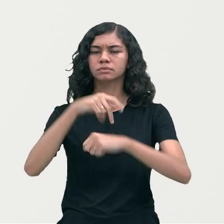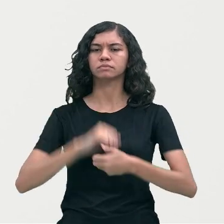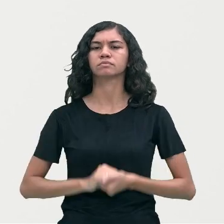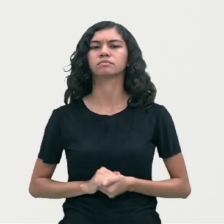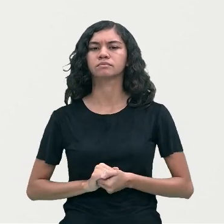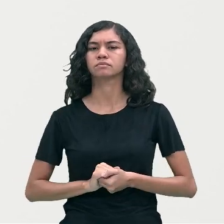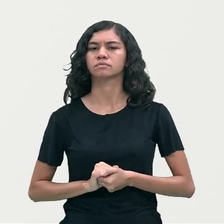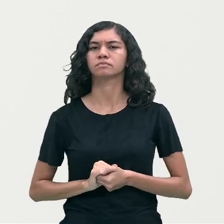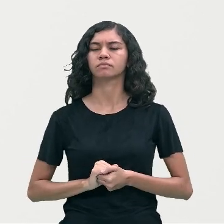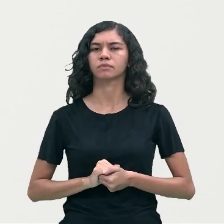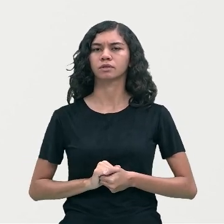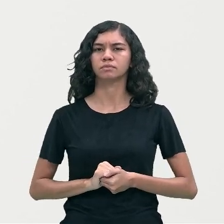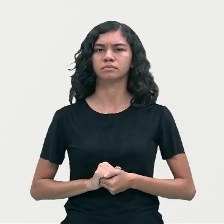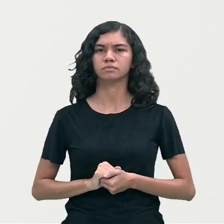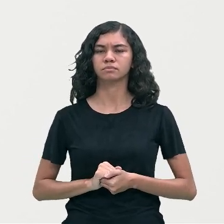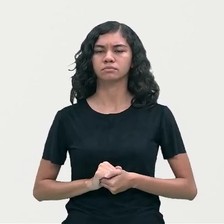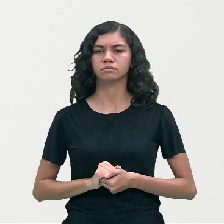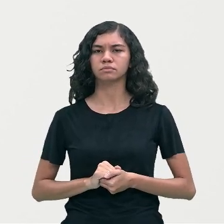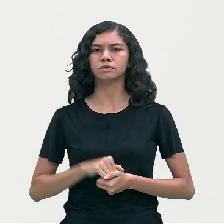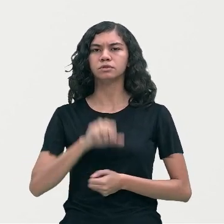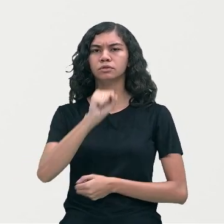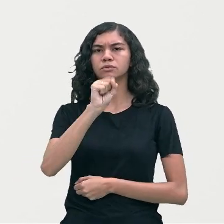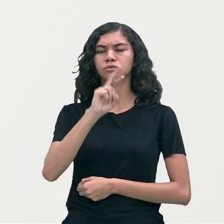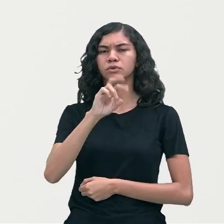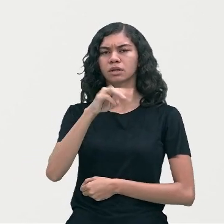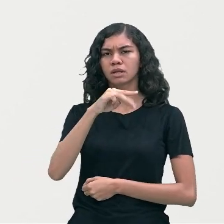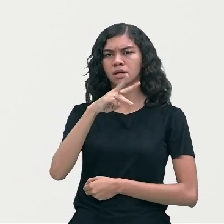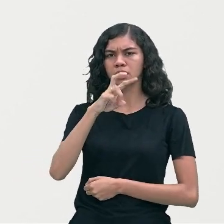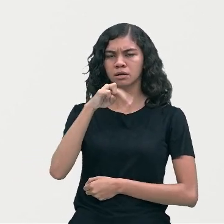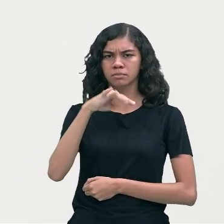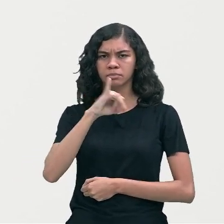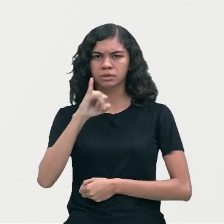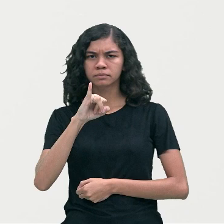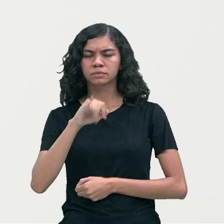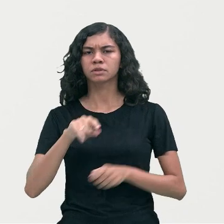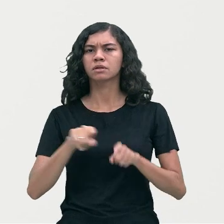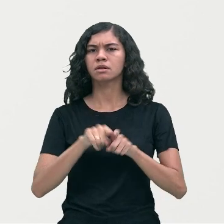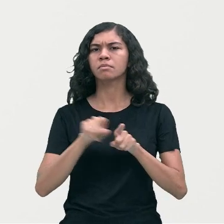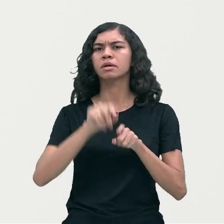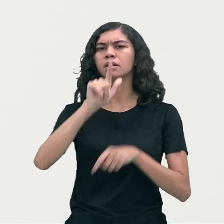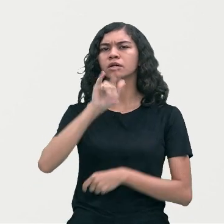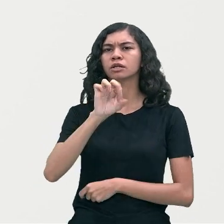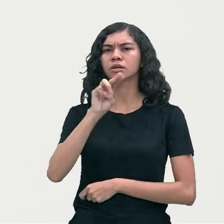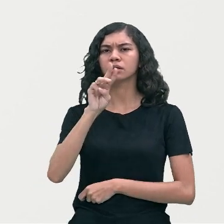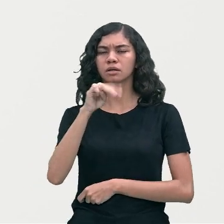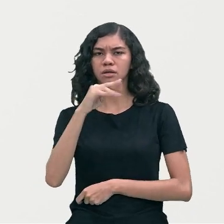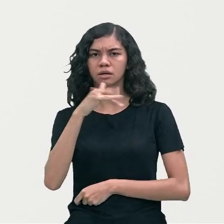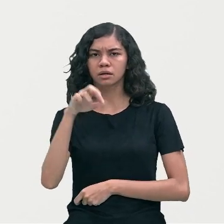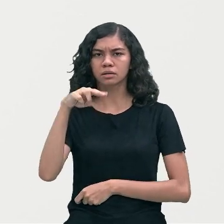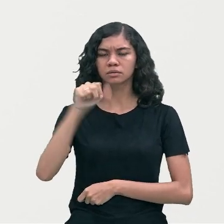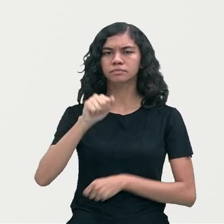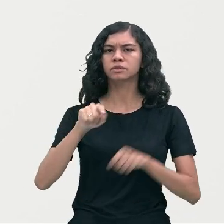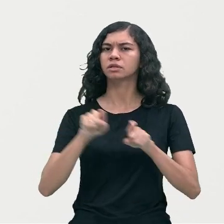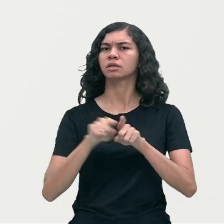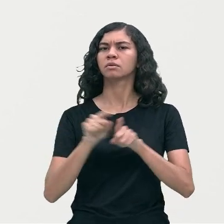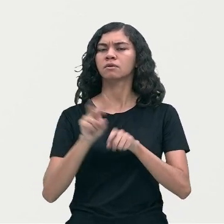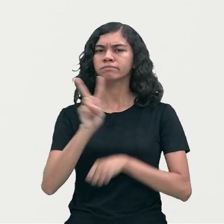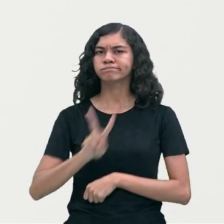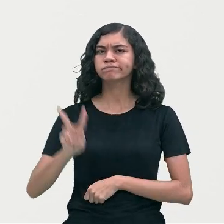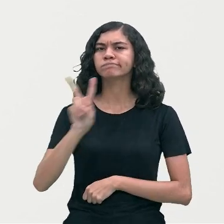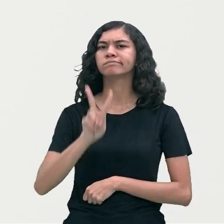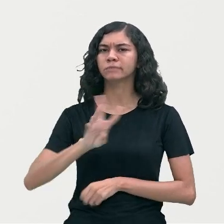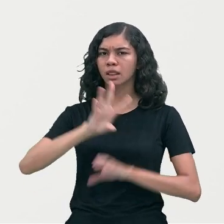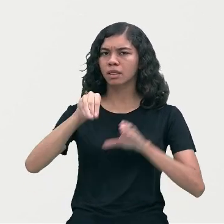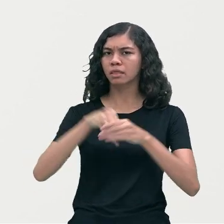Suriname, Guiana, a Venezuela não está pintada, mas tem também a floresta amazônica dentro